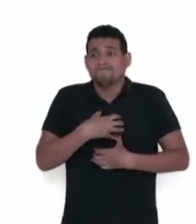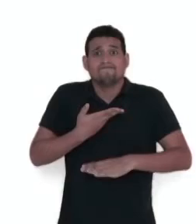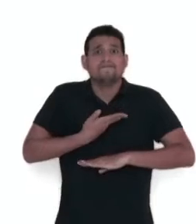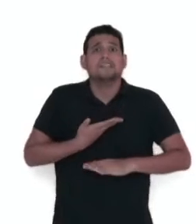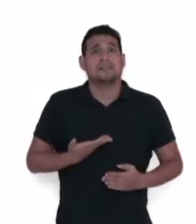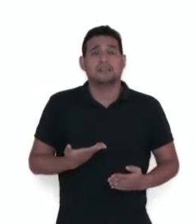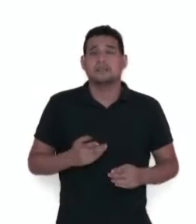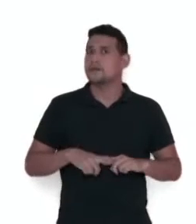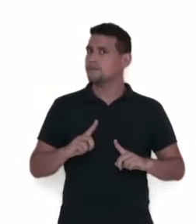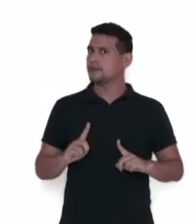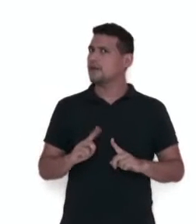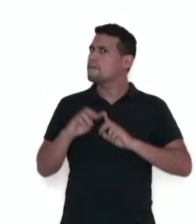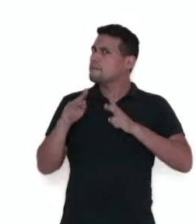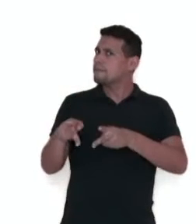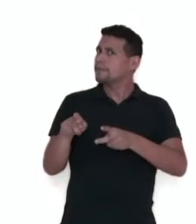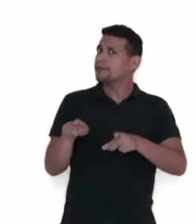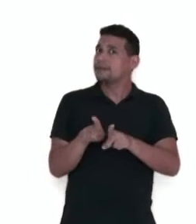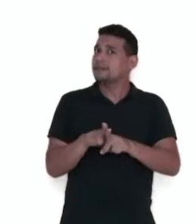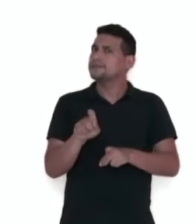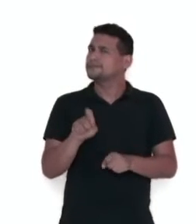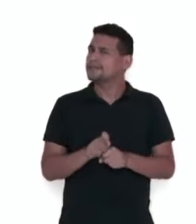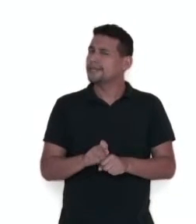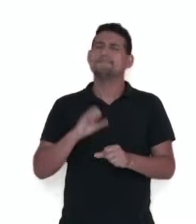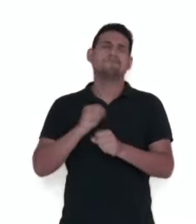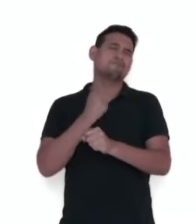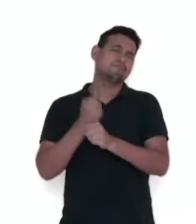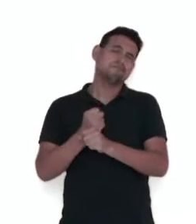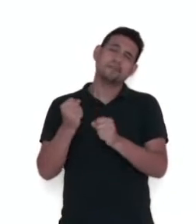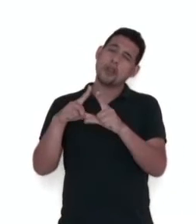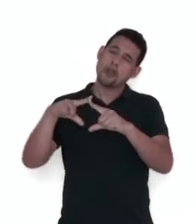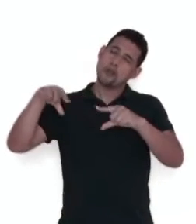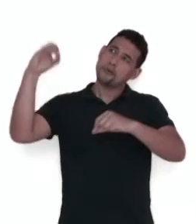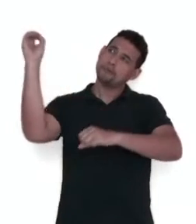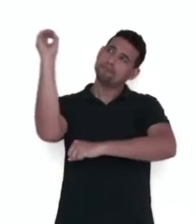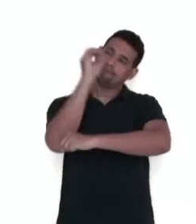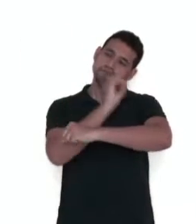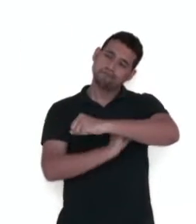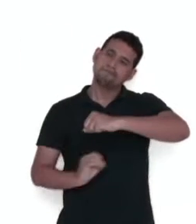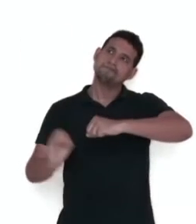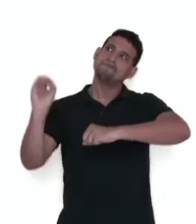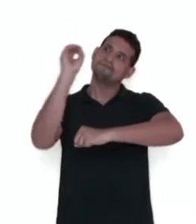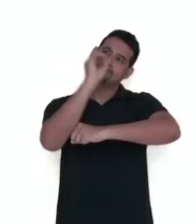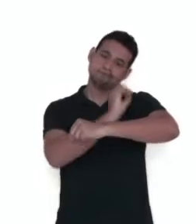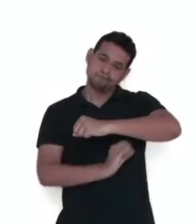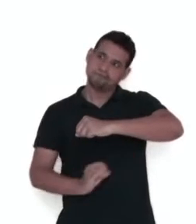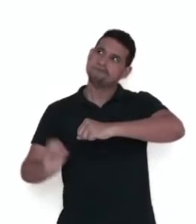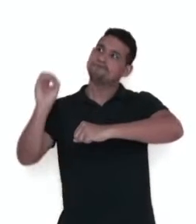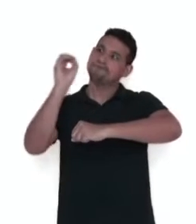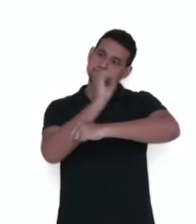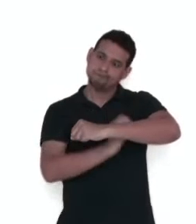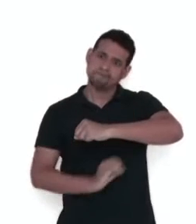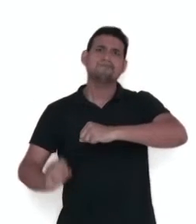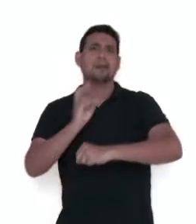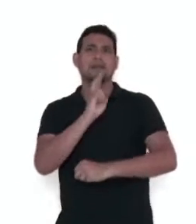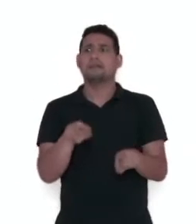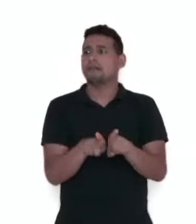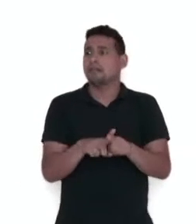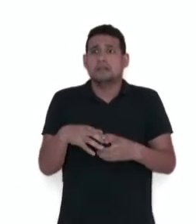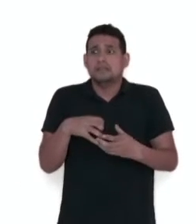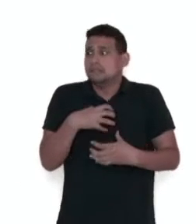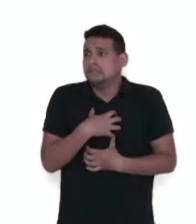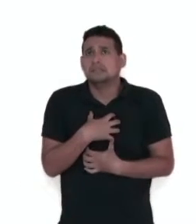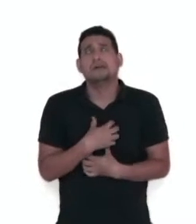situação. Miles de lunas passaram, muito tempo se passou e sempre ella estava en el